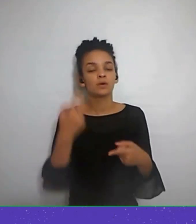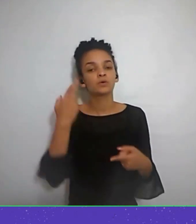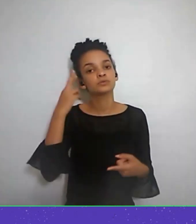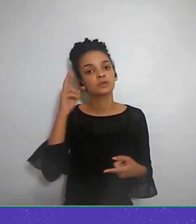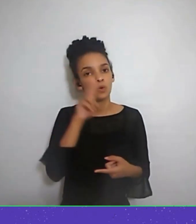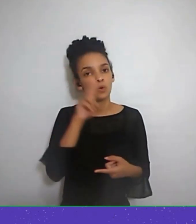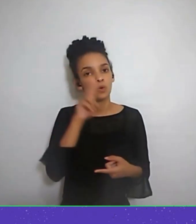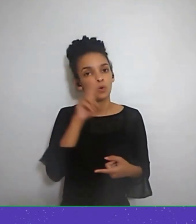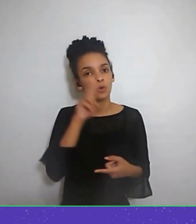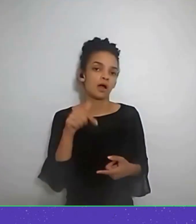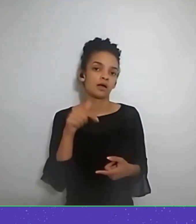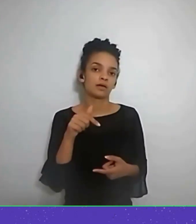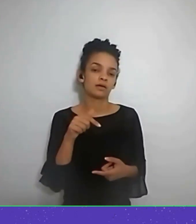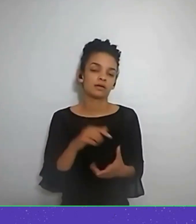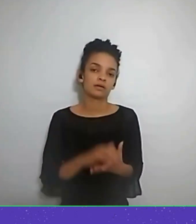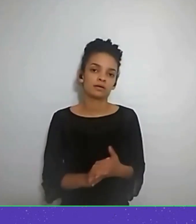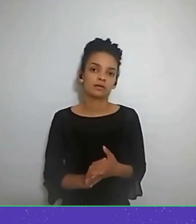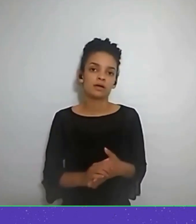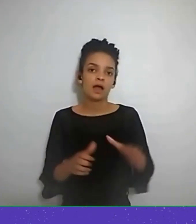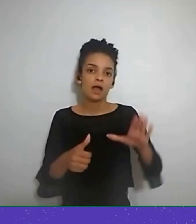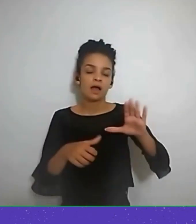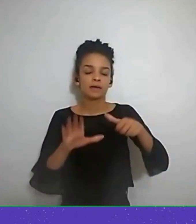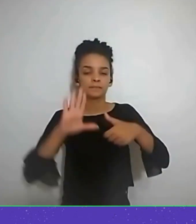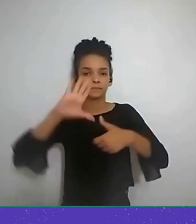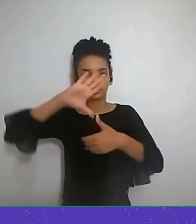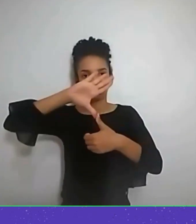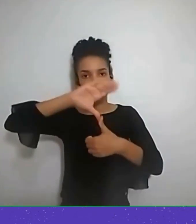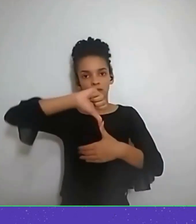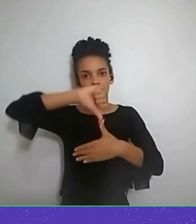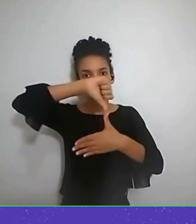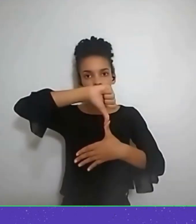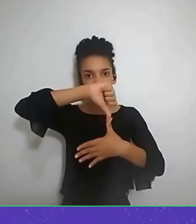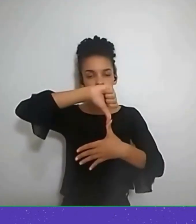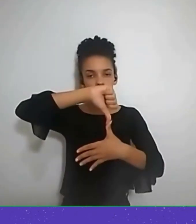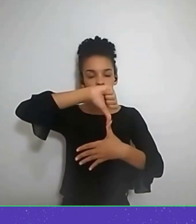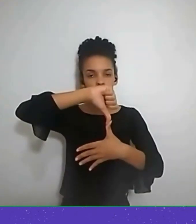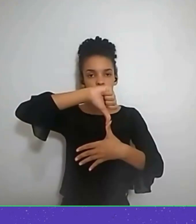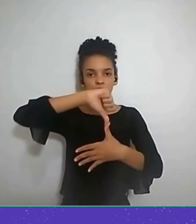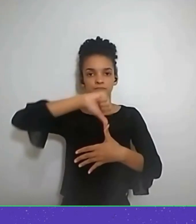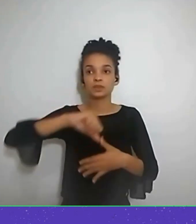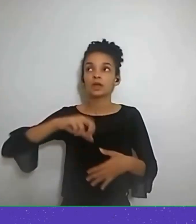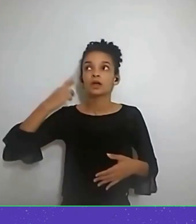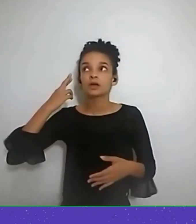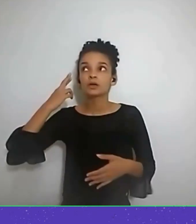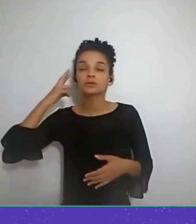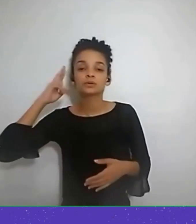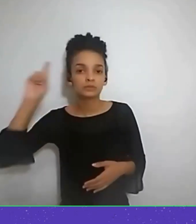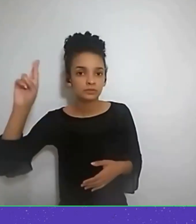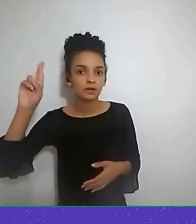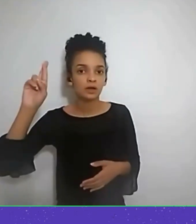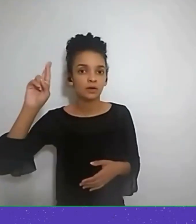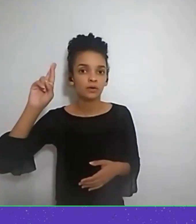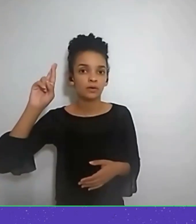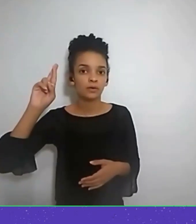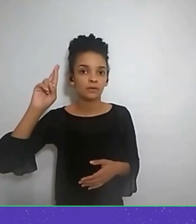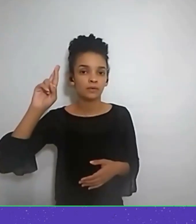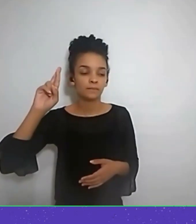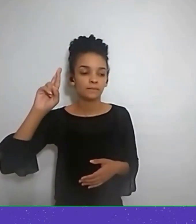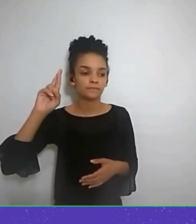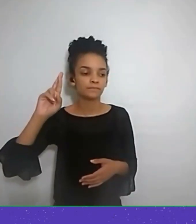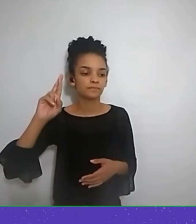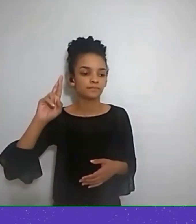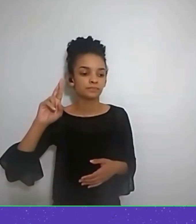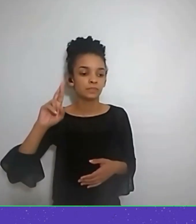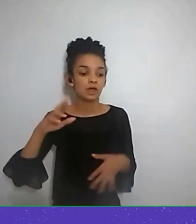E como homem de negócio, irmãos, ele quer ver resultado. Ele então ficou desesperado